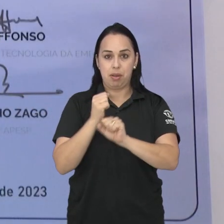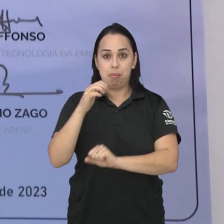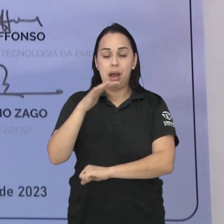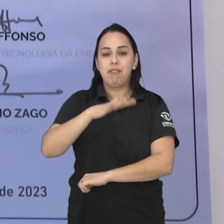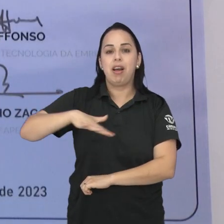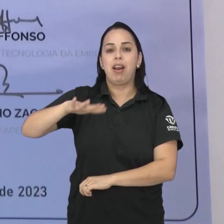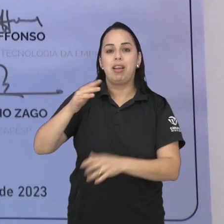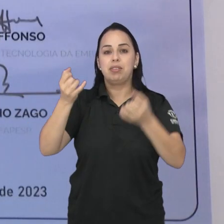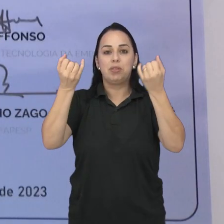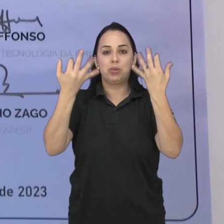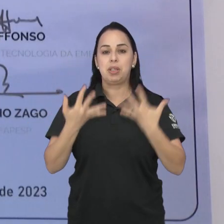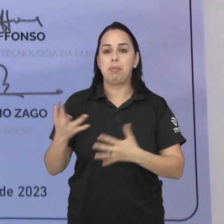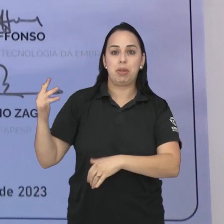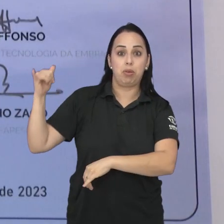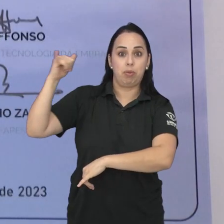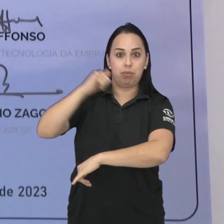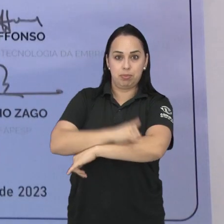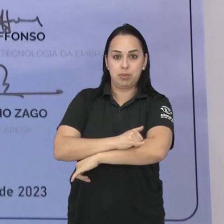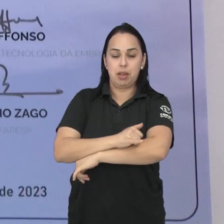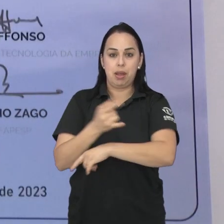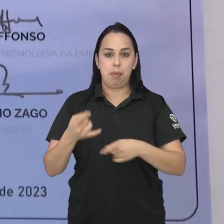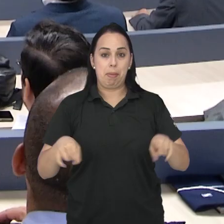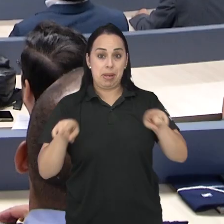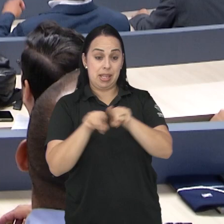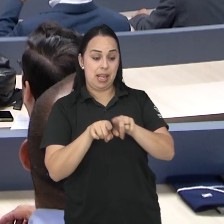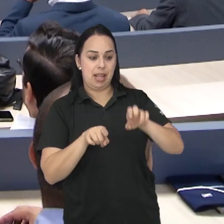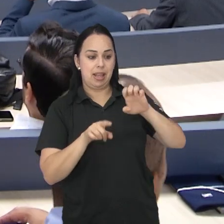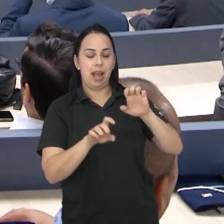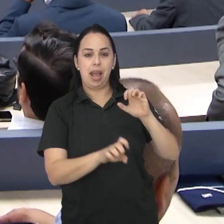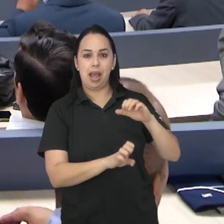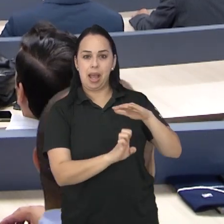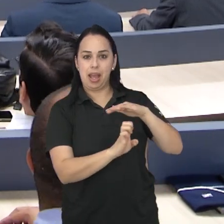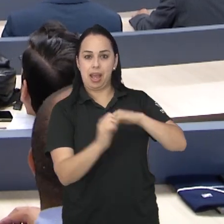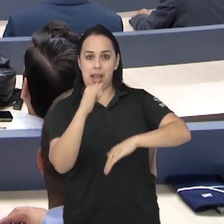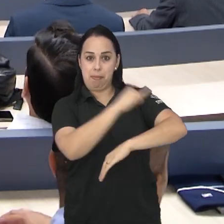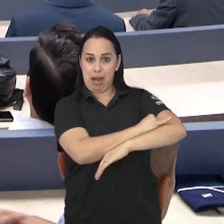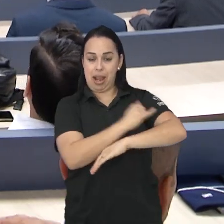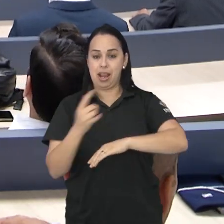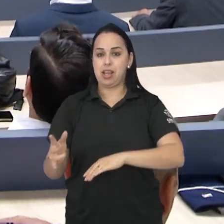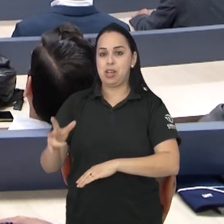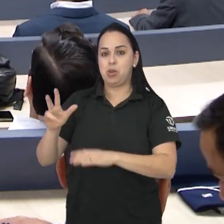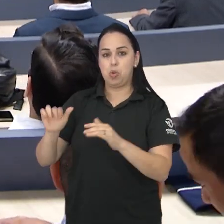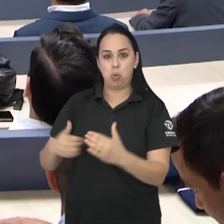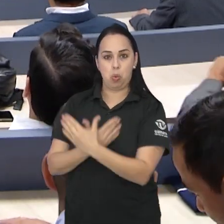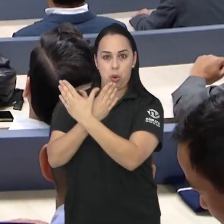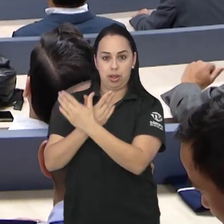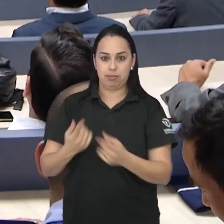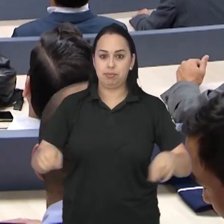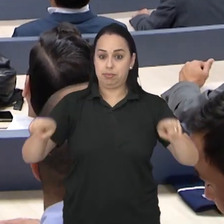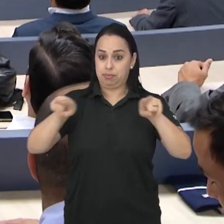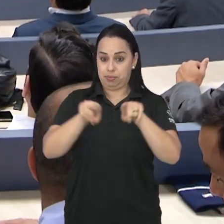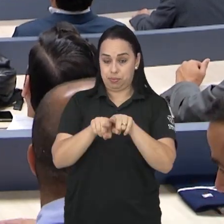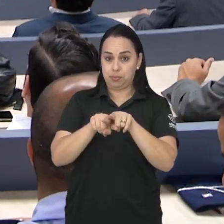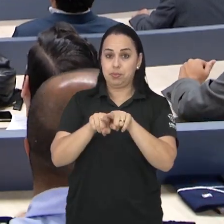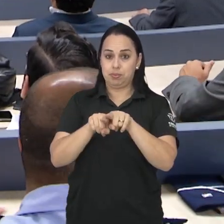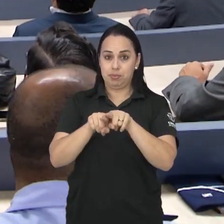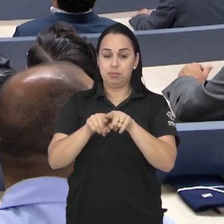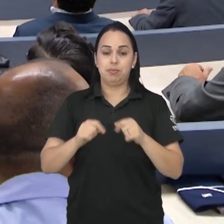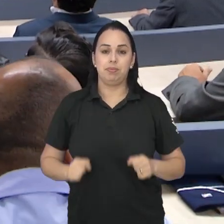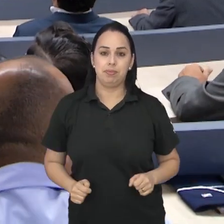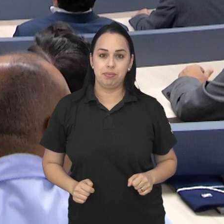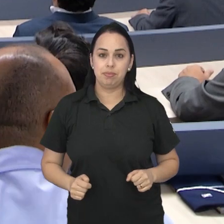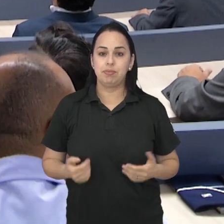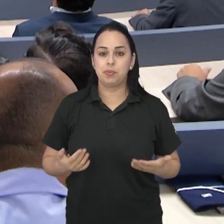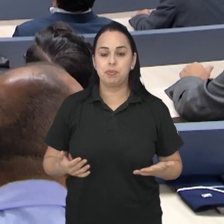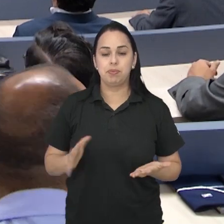em Engenharia para a Mobilidade Aérea do Futuro, uma parceria entre a Embraer, o ITA e a FAPESP, a Fundação de